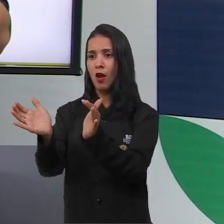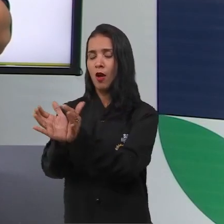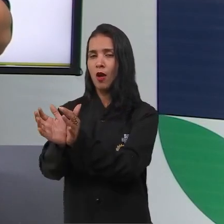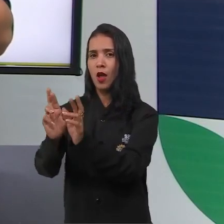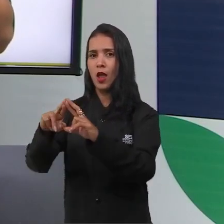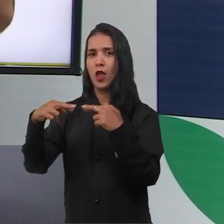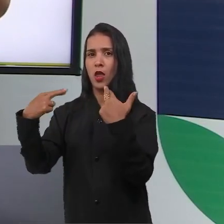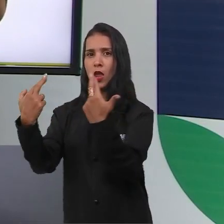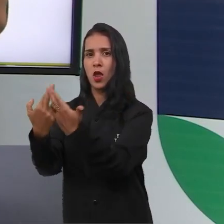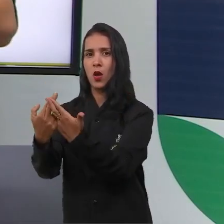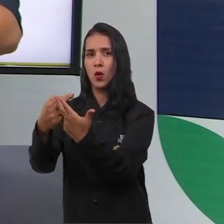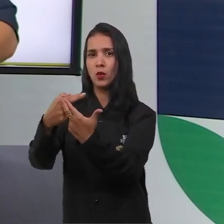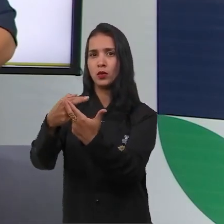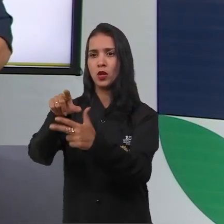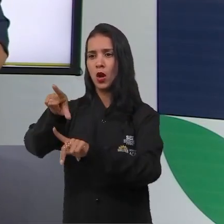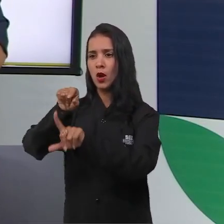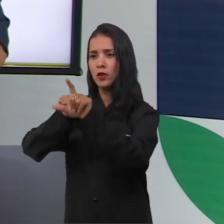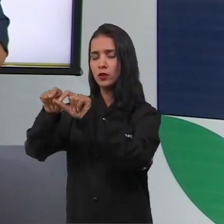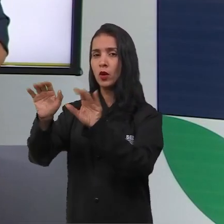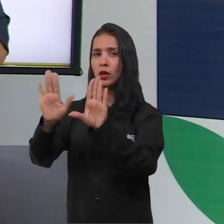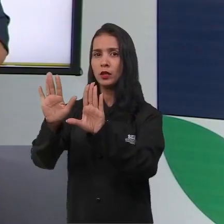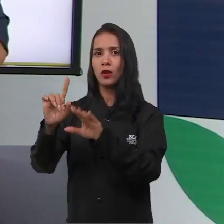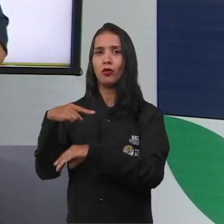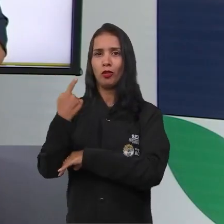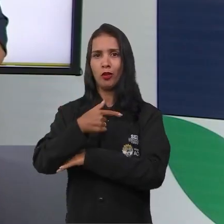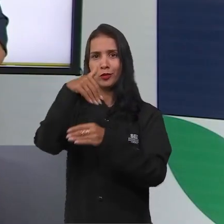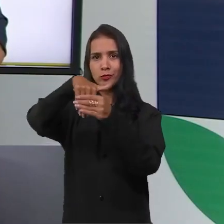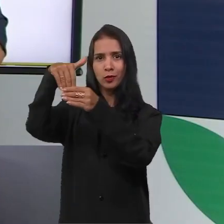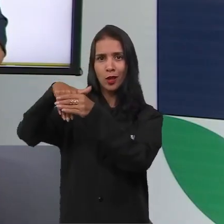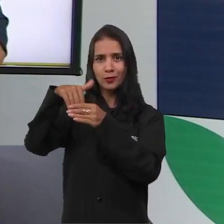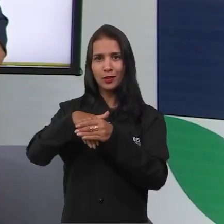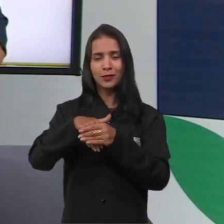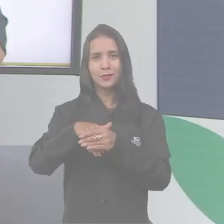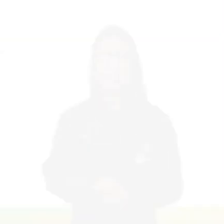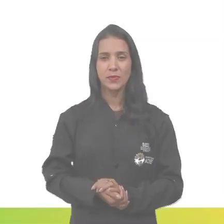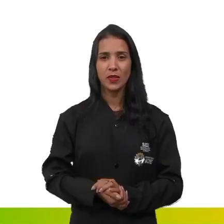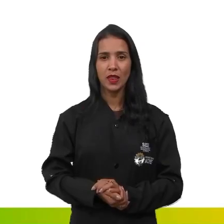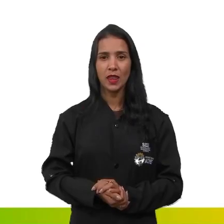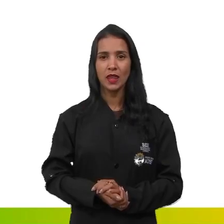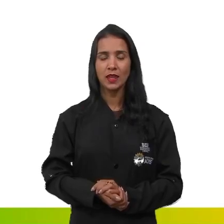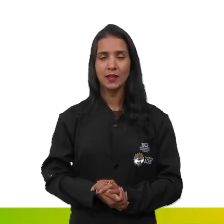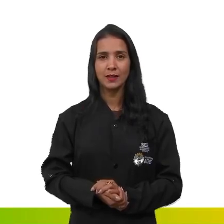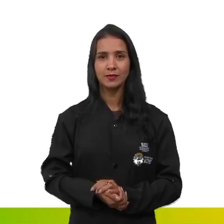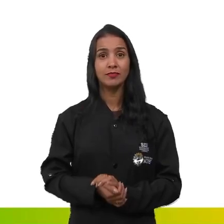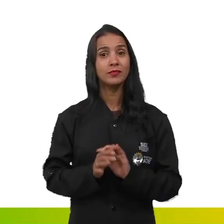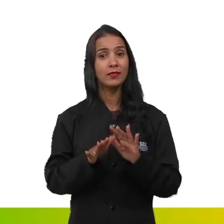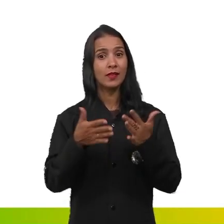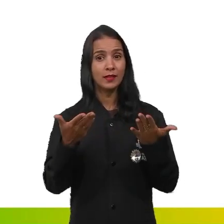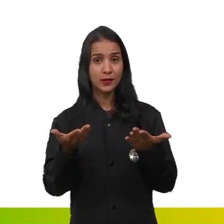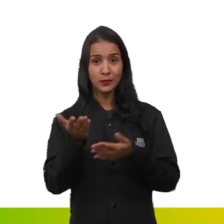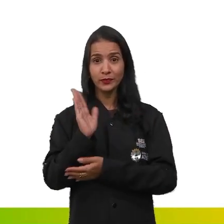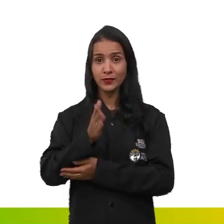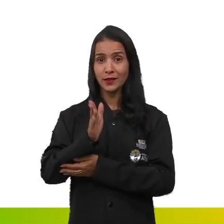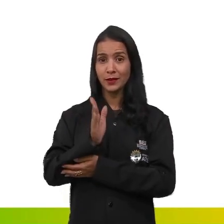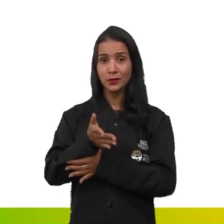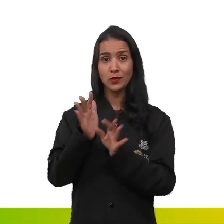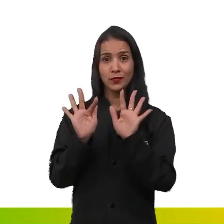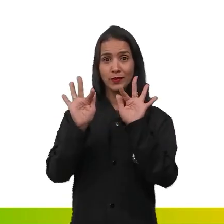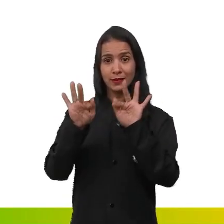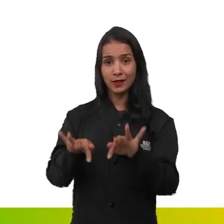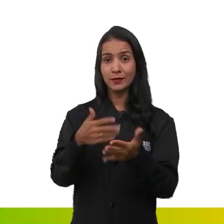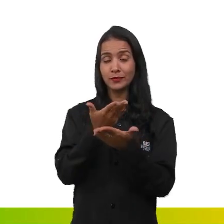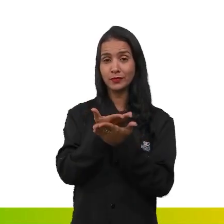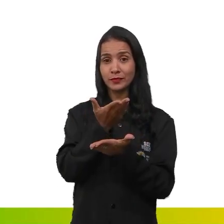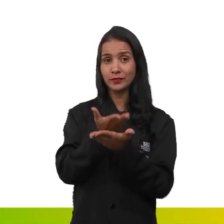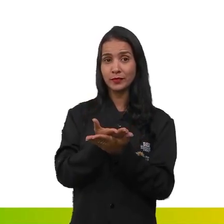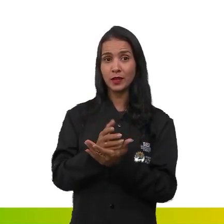coisas, nós elegemos representantes. Ok? Tudo bem? Para concluir, nós temos aí